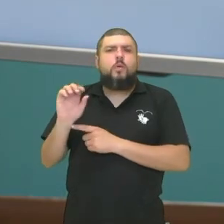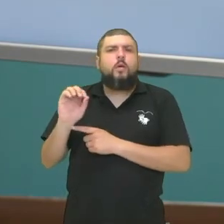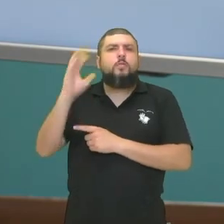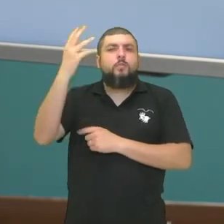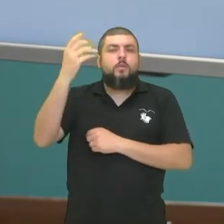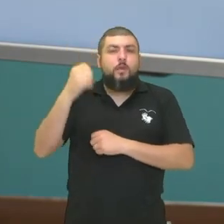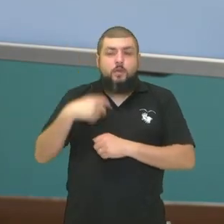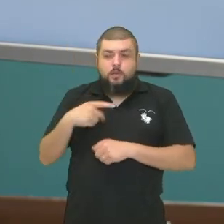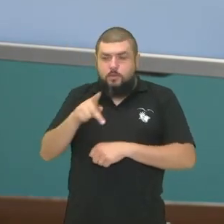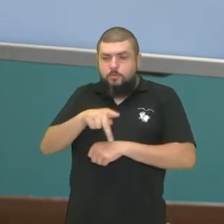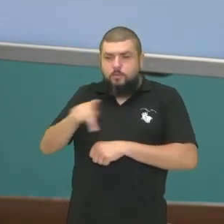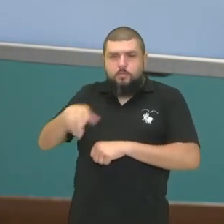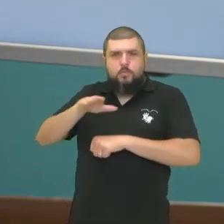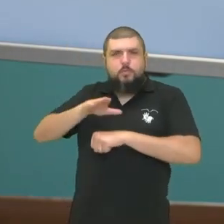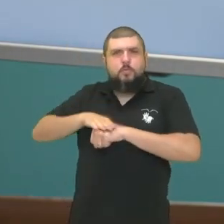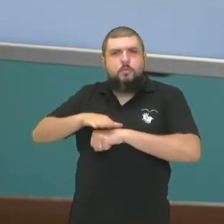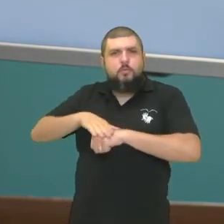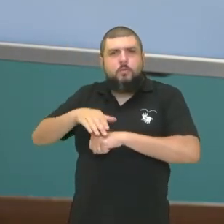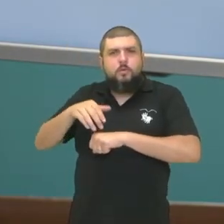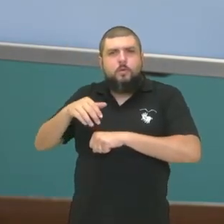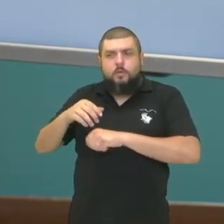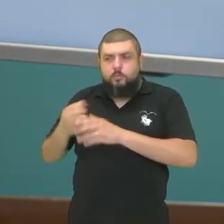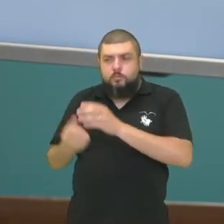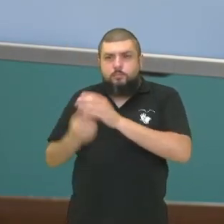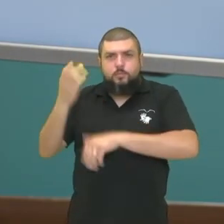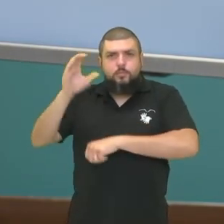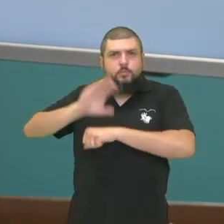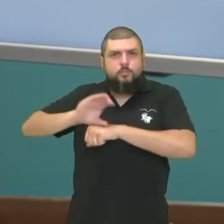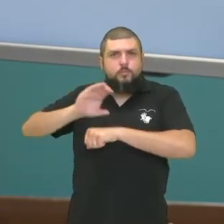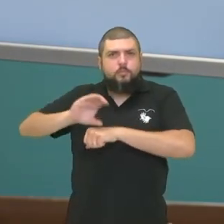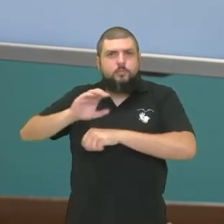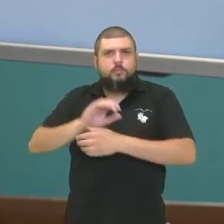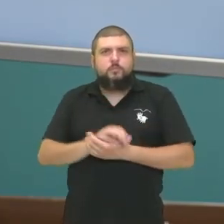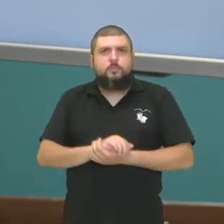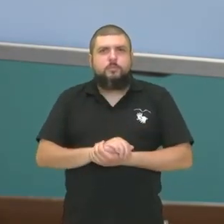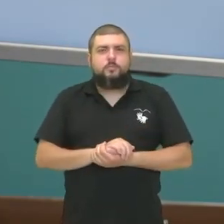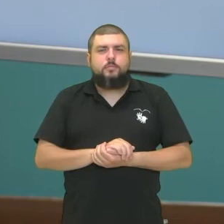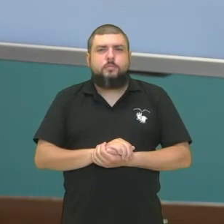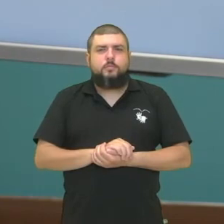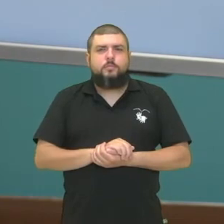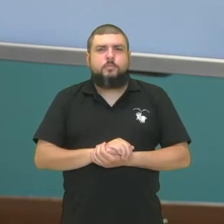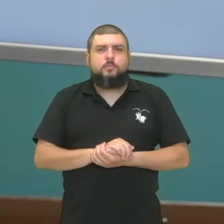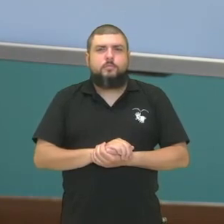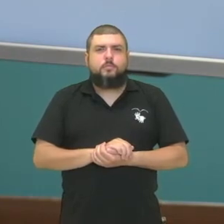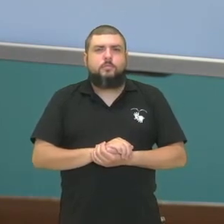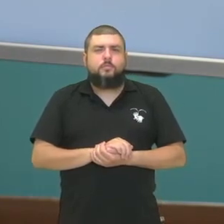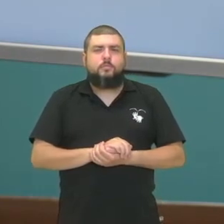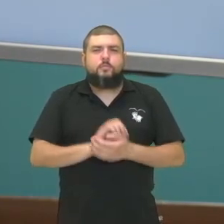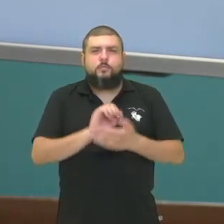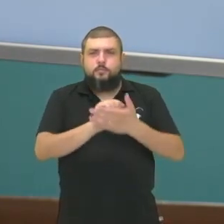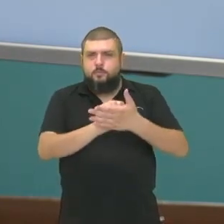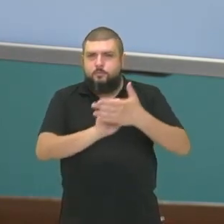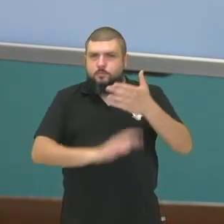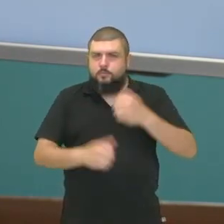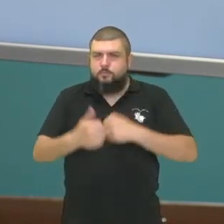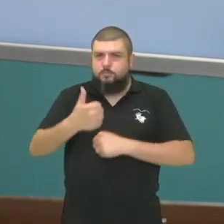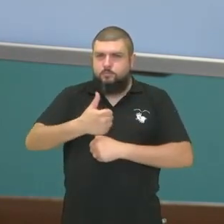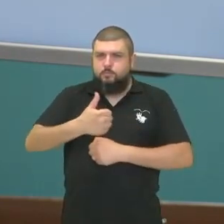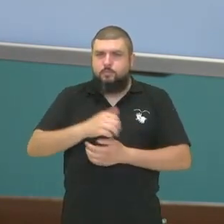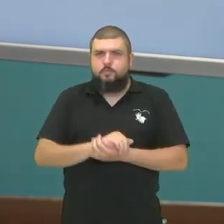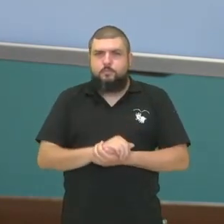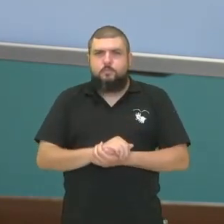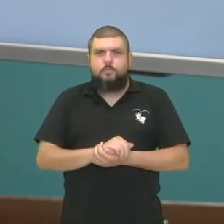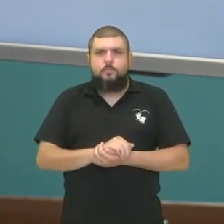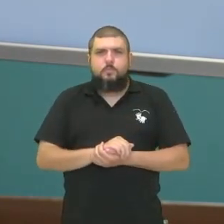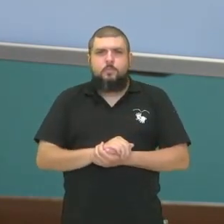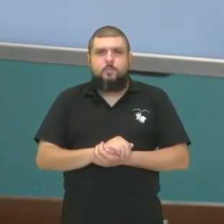iniciativa, o curso ministrado pelo professor. Agora vejamos o exercício de número 1. Temos aqui uma